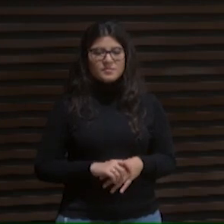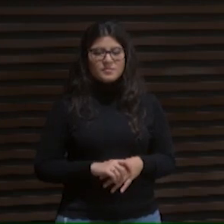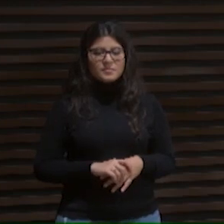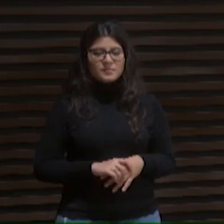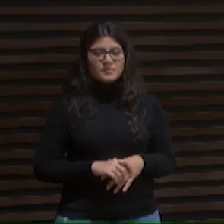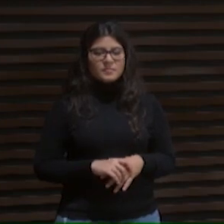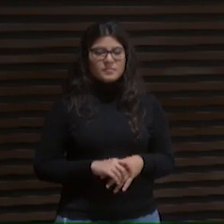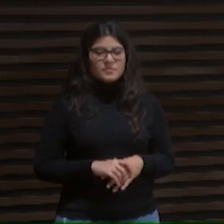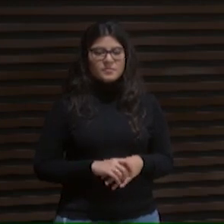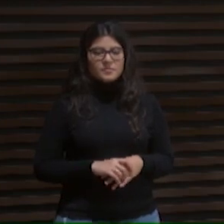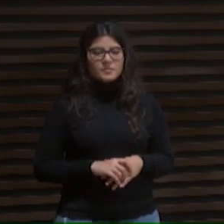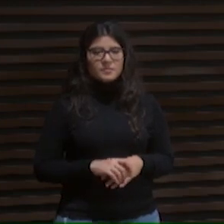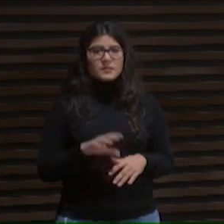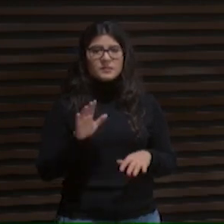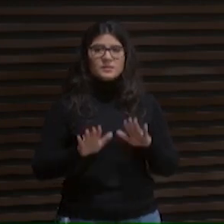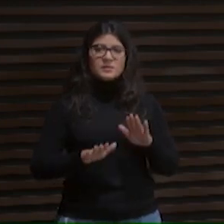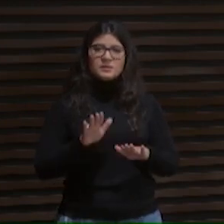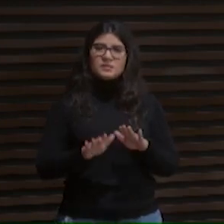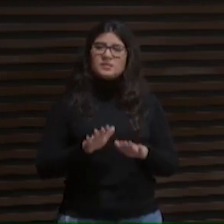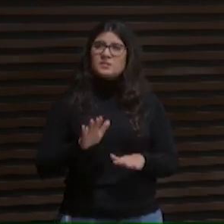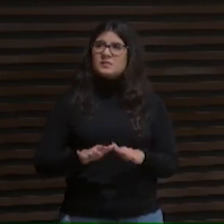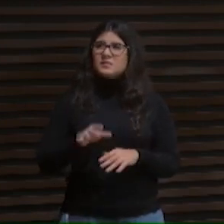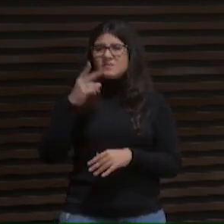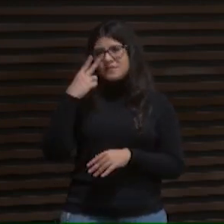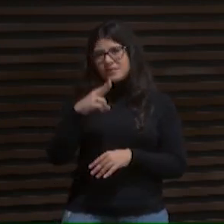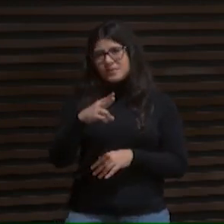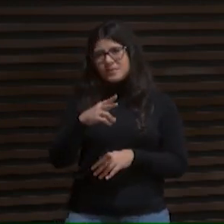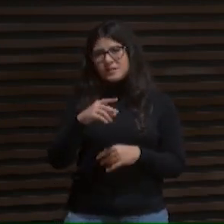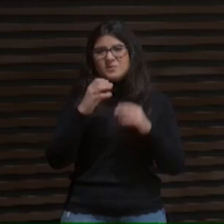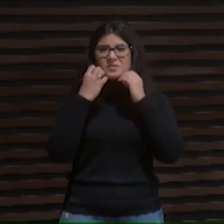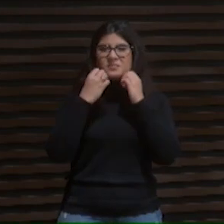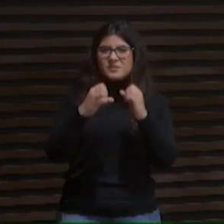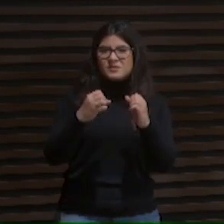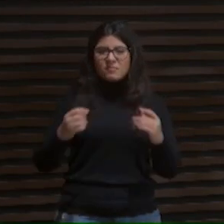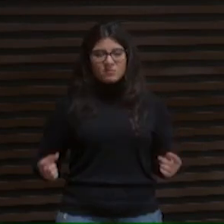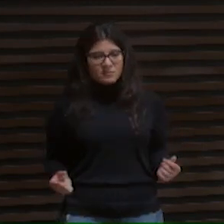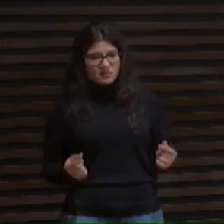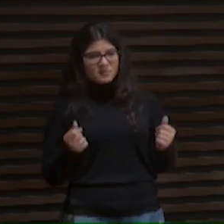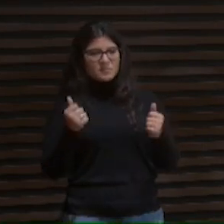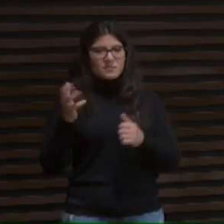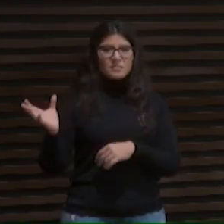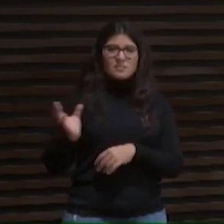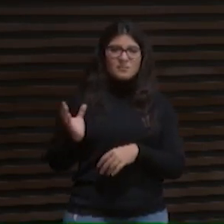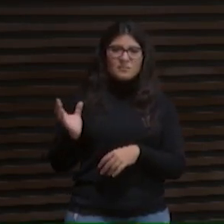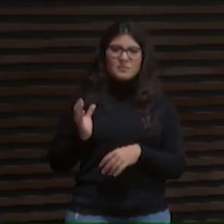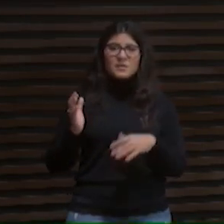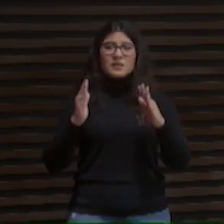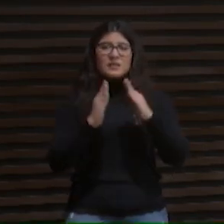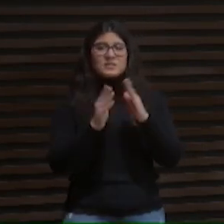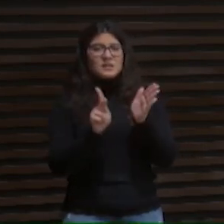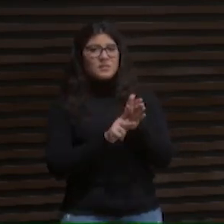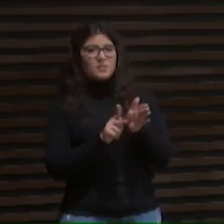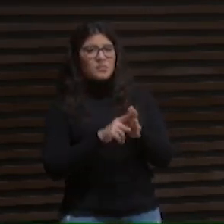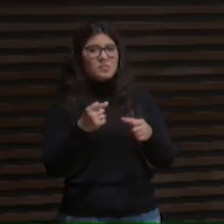Ou muitos ouvem por aí, né? O evangelho da prosperidade, da casa própria e do carro do